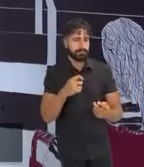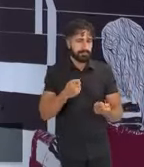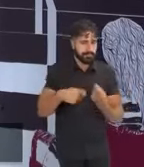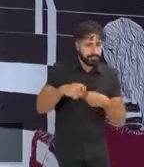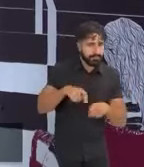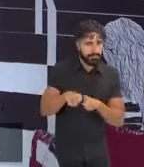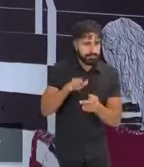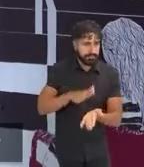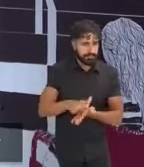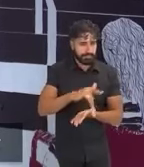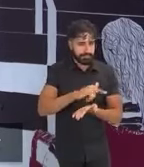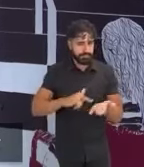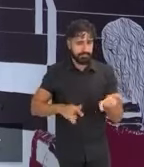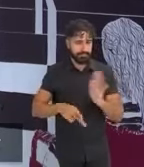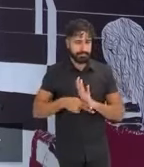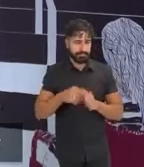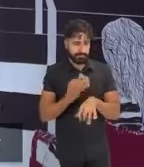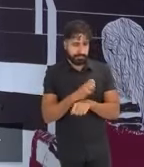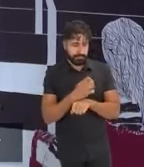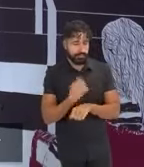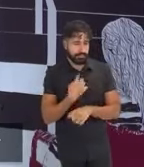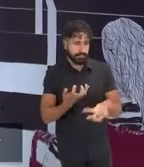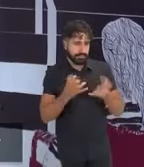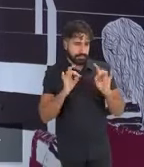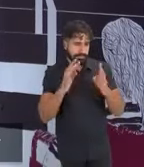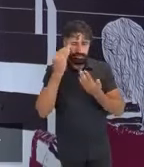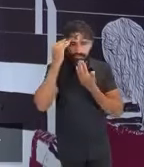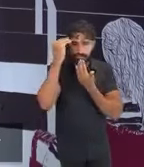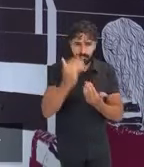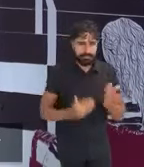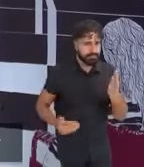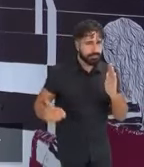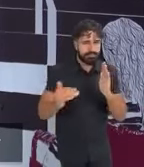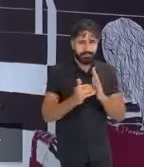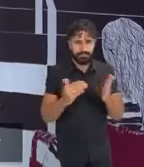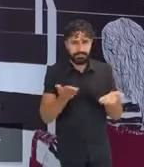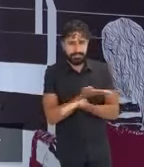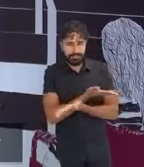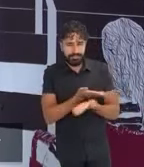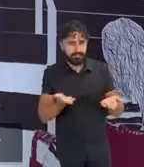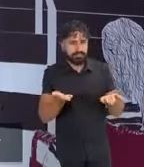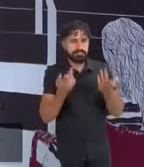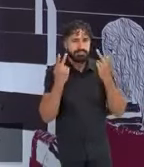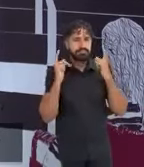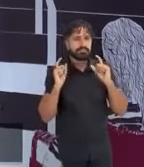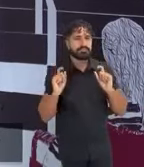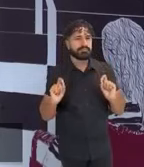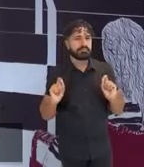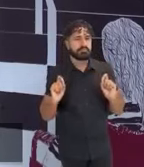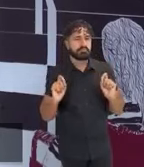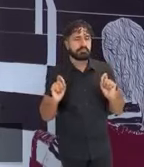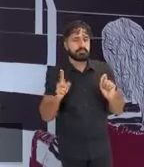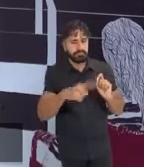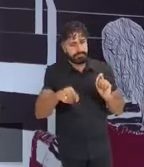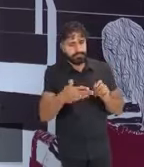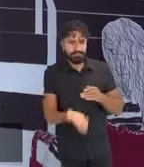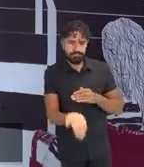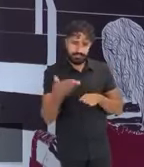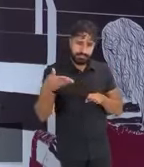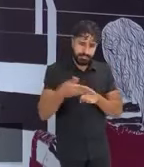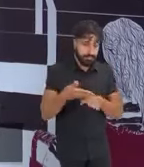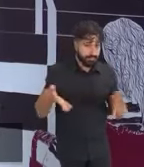o lançamento da cartilha de estágio. Eu quero somente agradecer a todos e todas pela participação